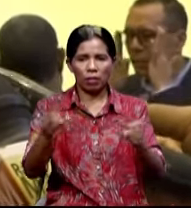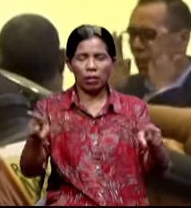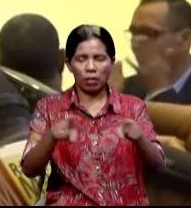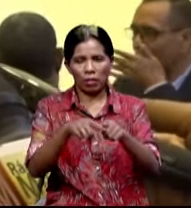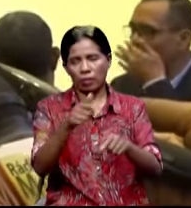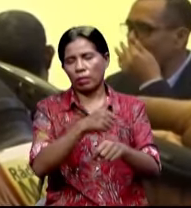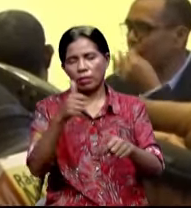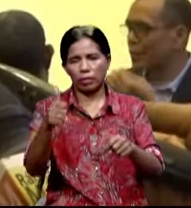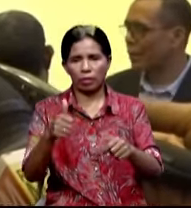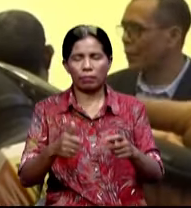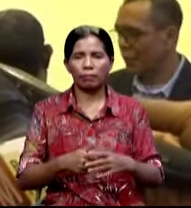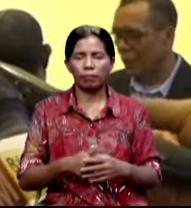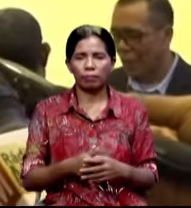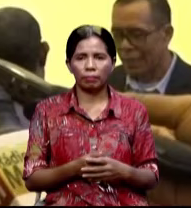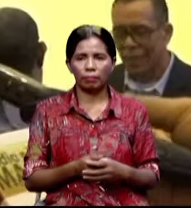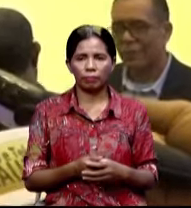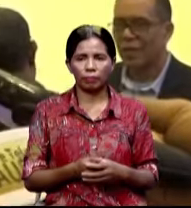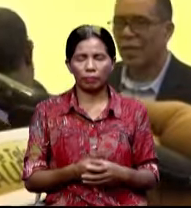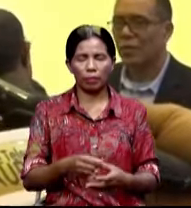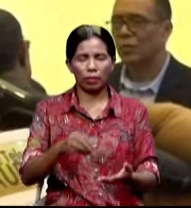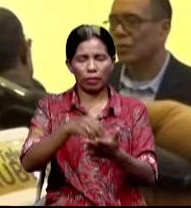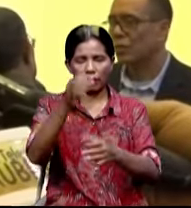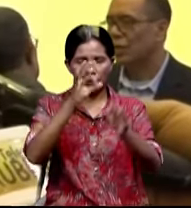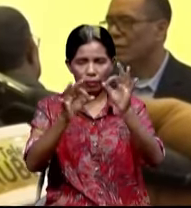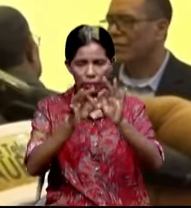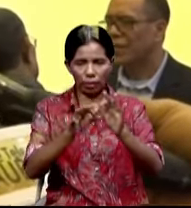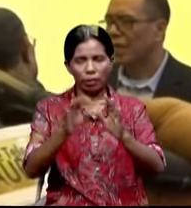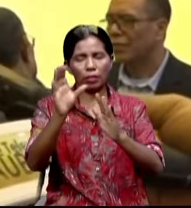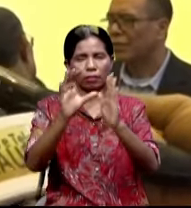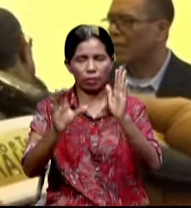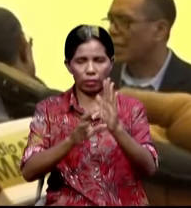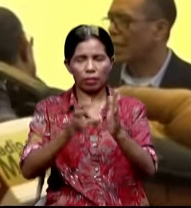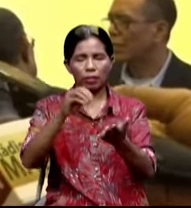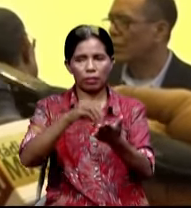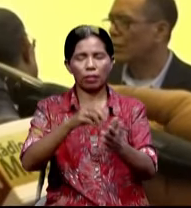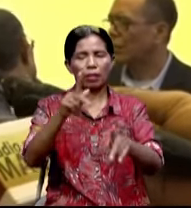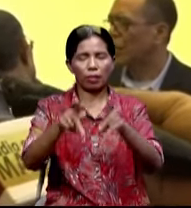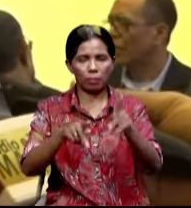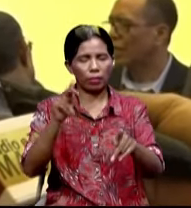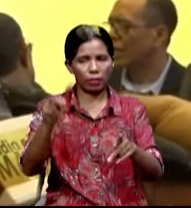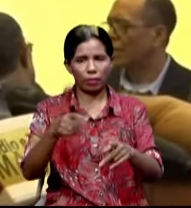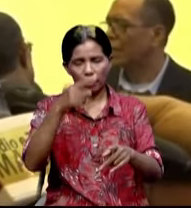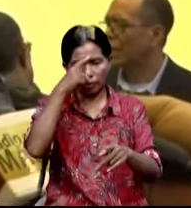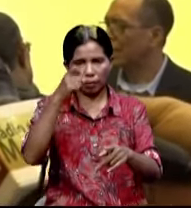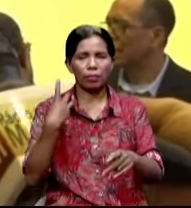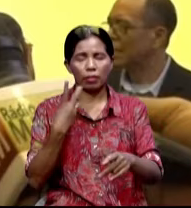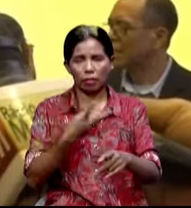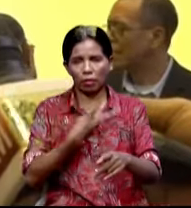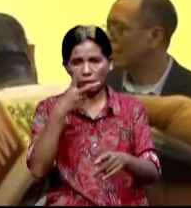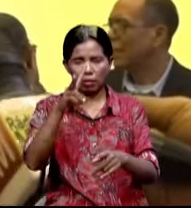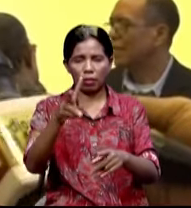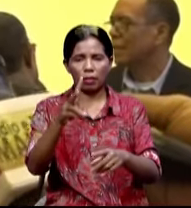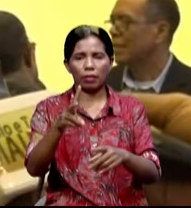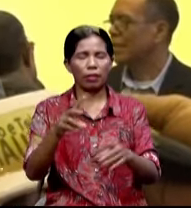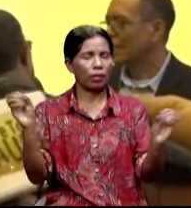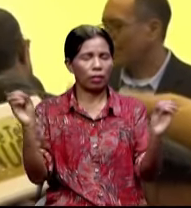selu. Kata lei garante galae, constituição garante galae, é uma direita. Tamba bahau se ita